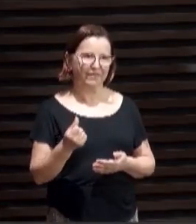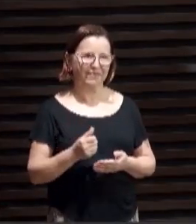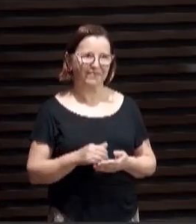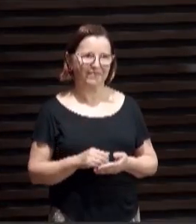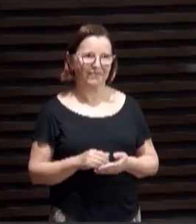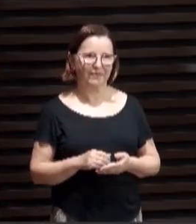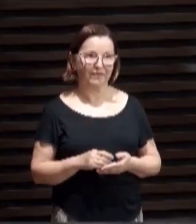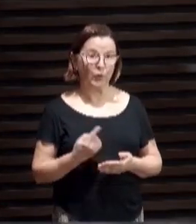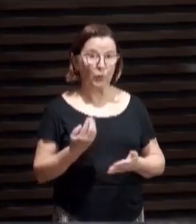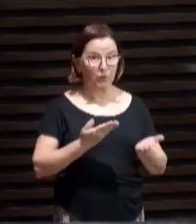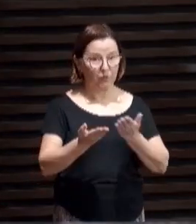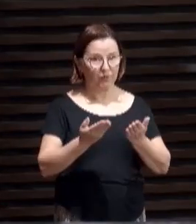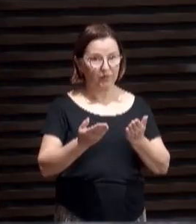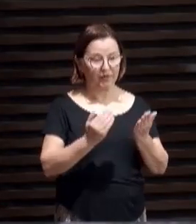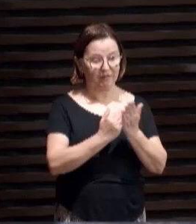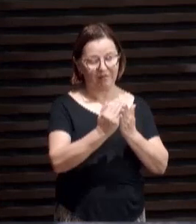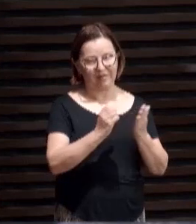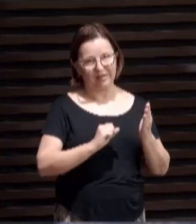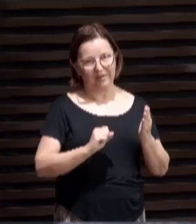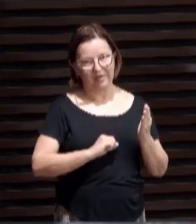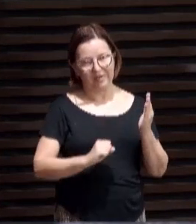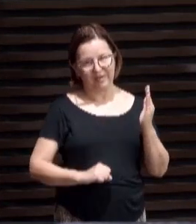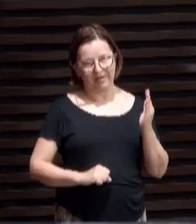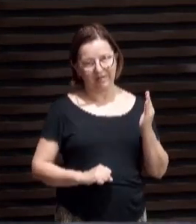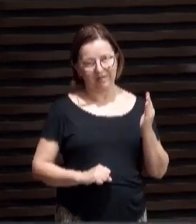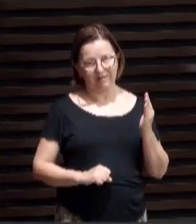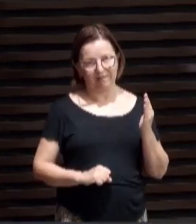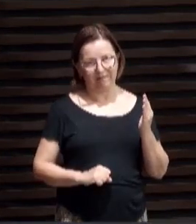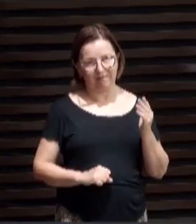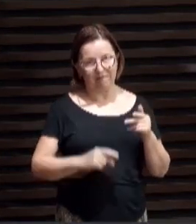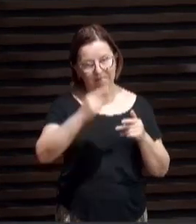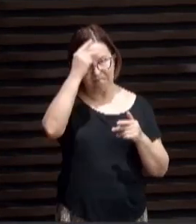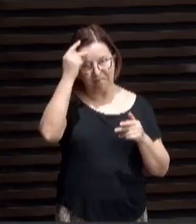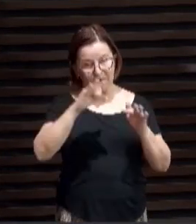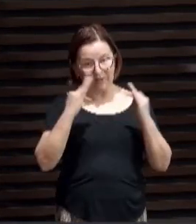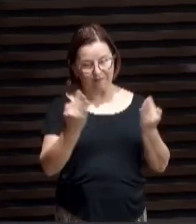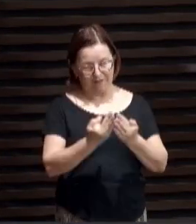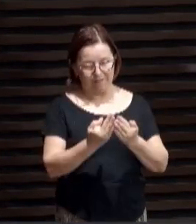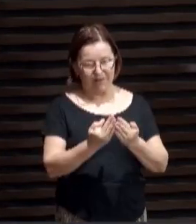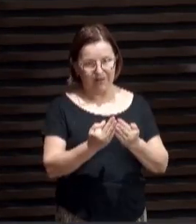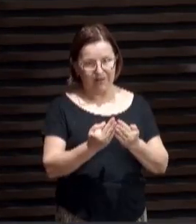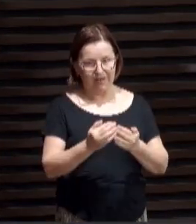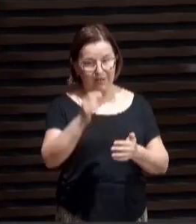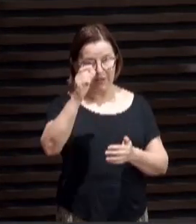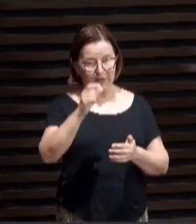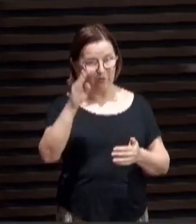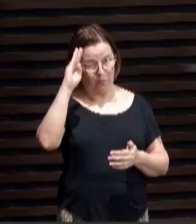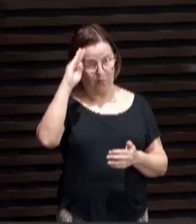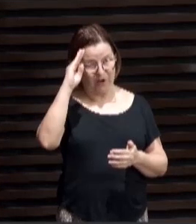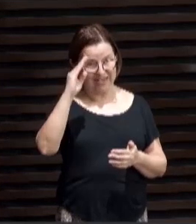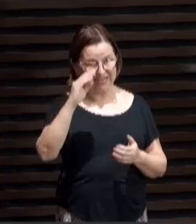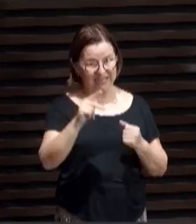Um dos servos do sumo sacerdote, parente daquele a quem Pedro tinha decepado a orelha, perguntou: não te vi